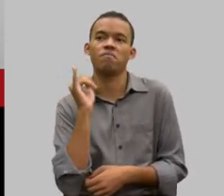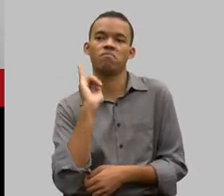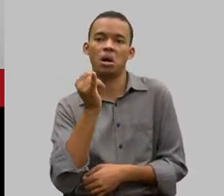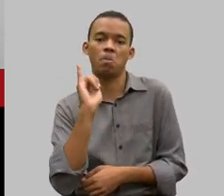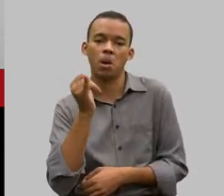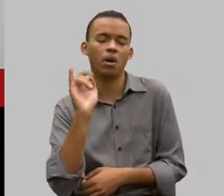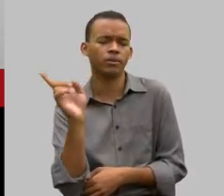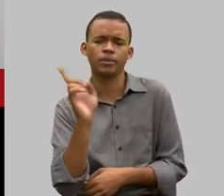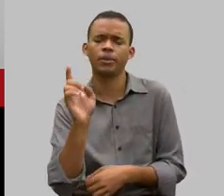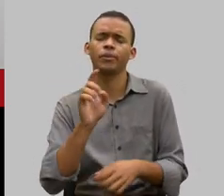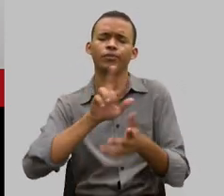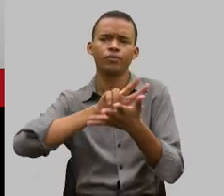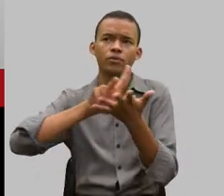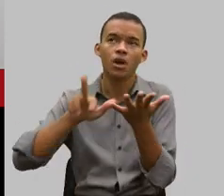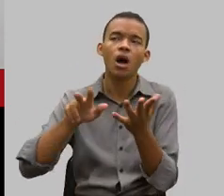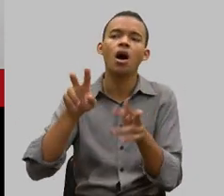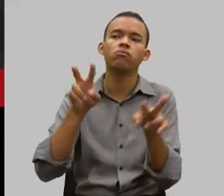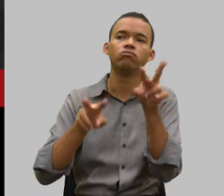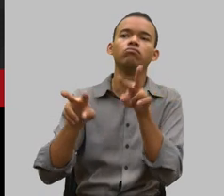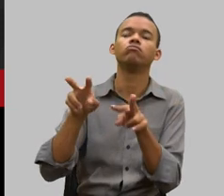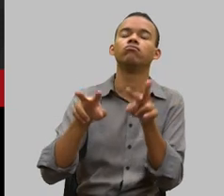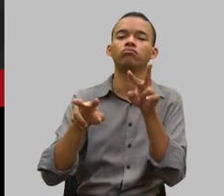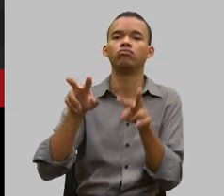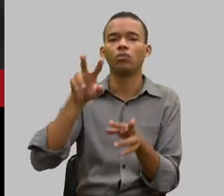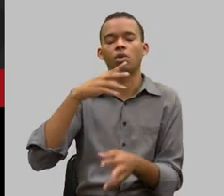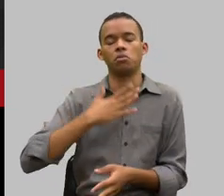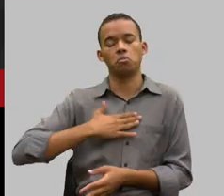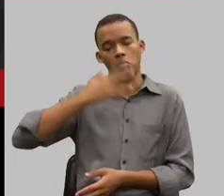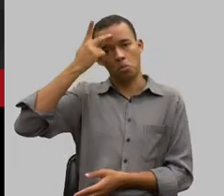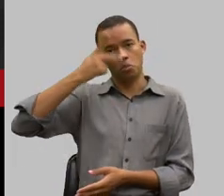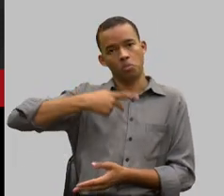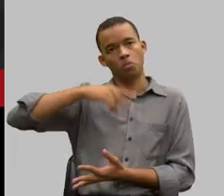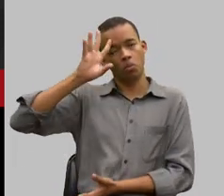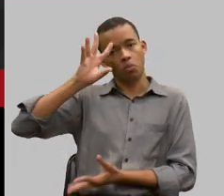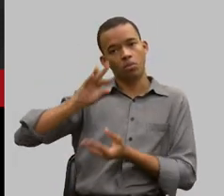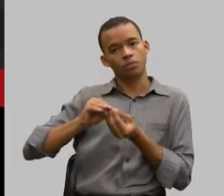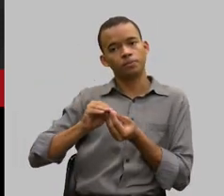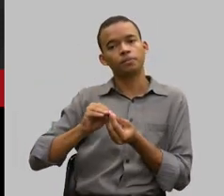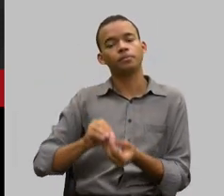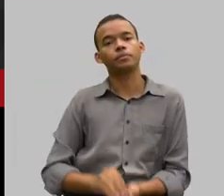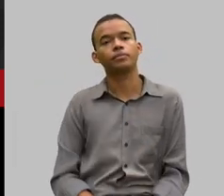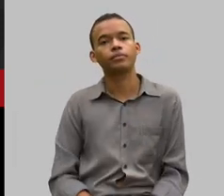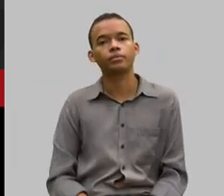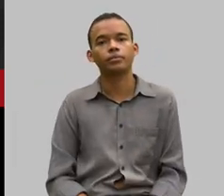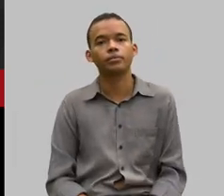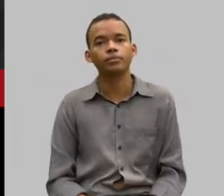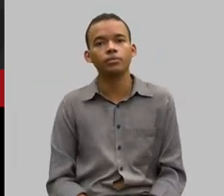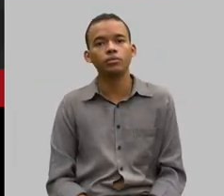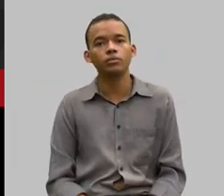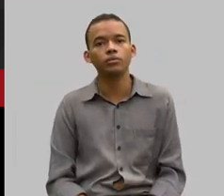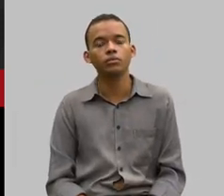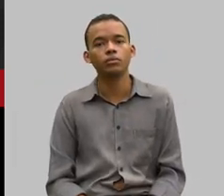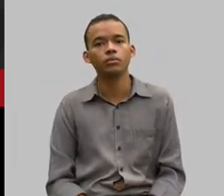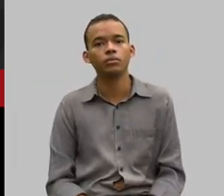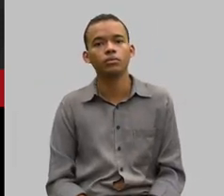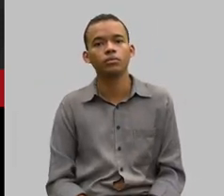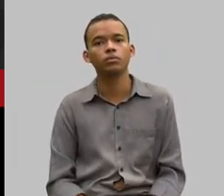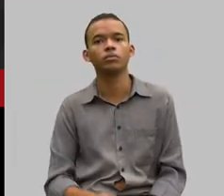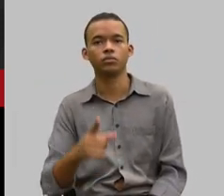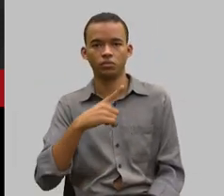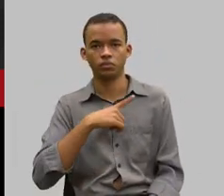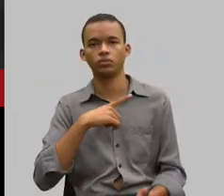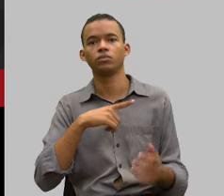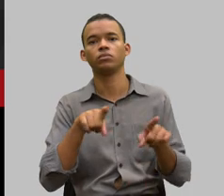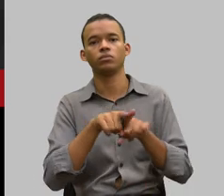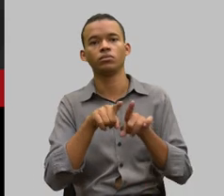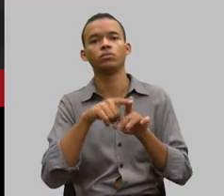opinião bem para controle Então a gente tem controles de conformidade né que é o Regimento Interno auditoria interna o plano de